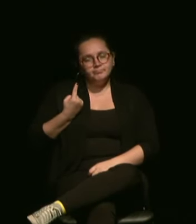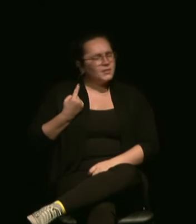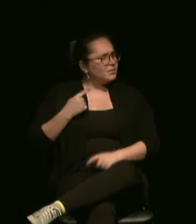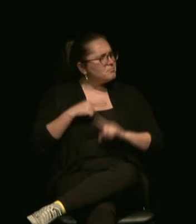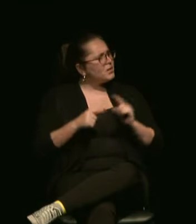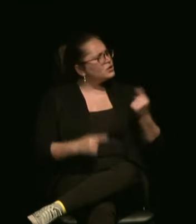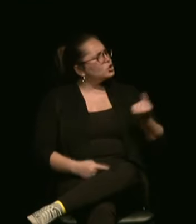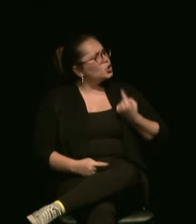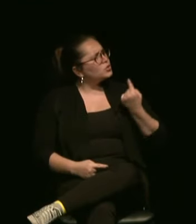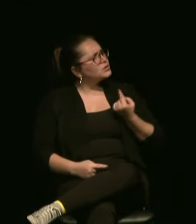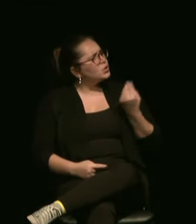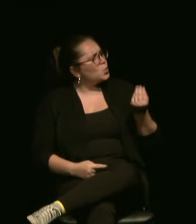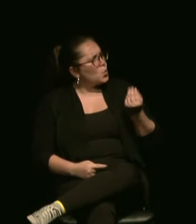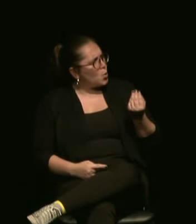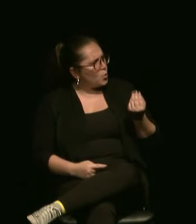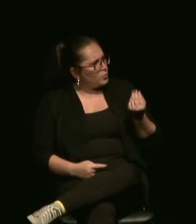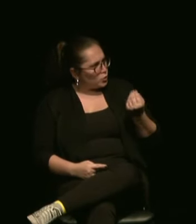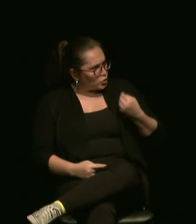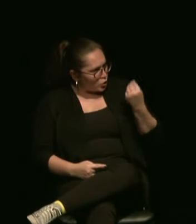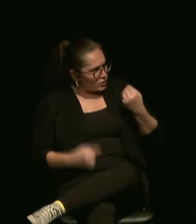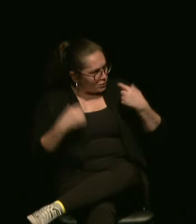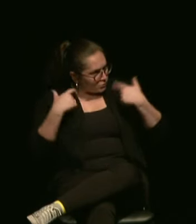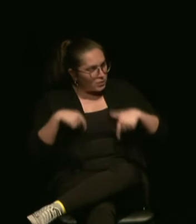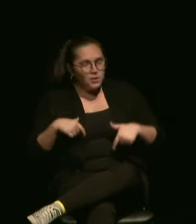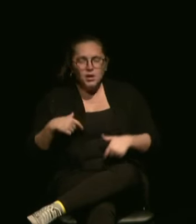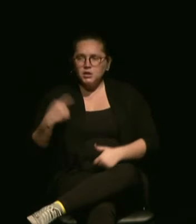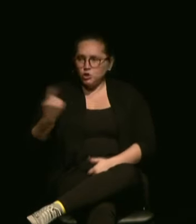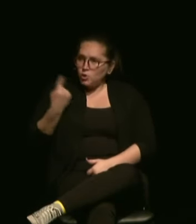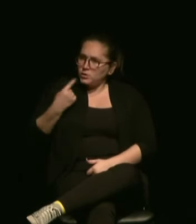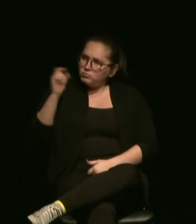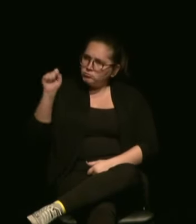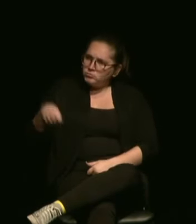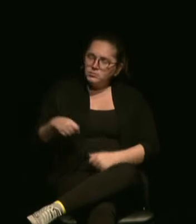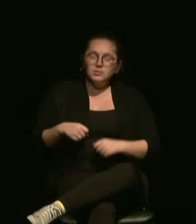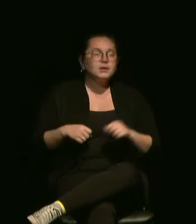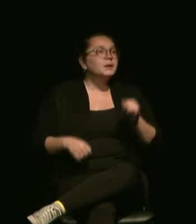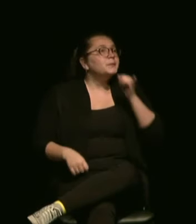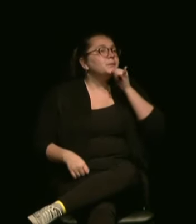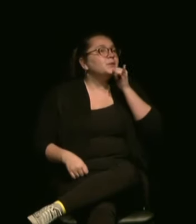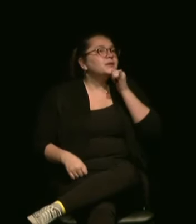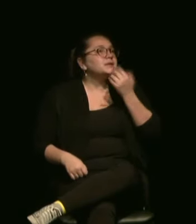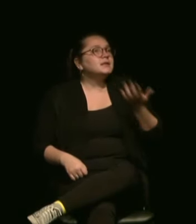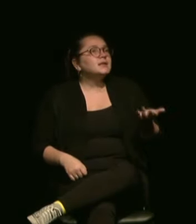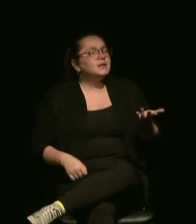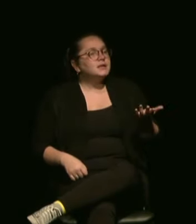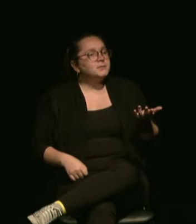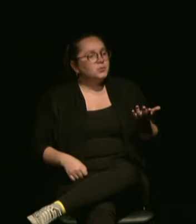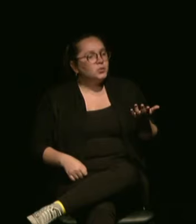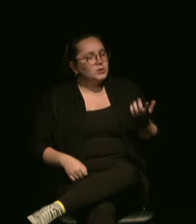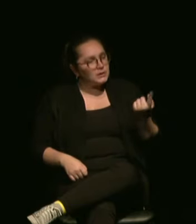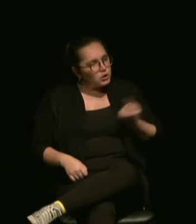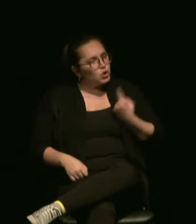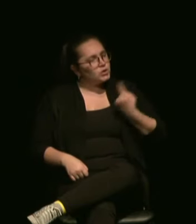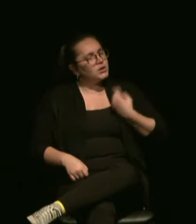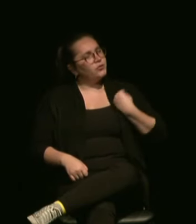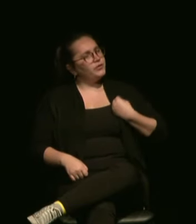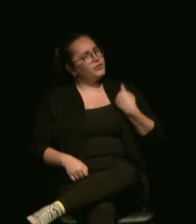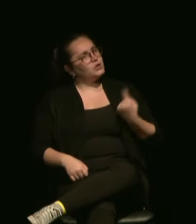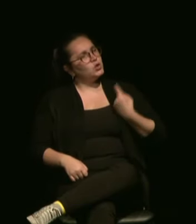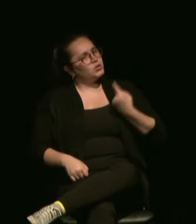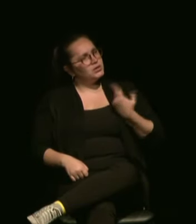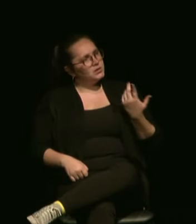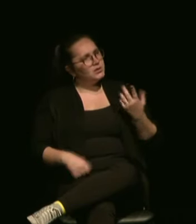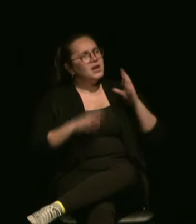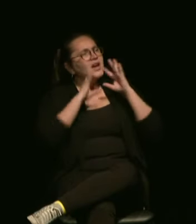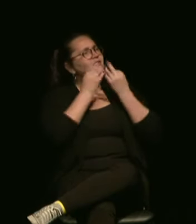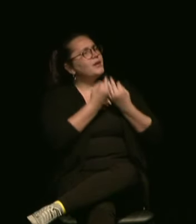Sozinho você fala fisicamente isso? Fisicamente. Por exemplo, para que existe família um pouco? Para não viver sozinho, né? Uhum. Para que tem família?